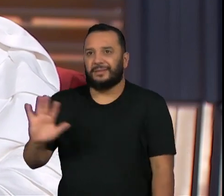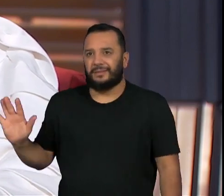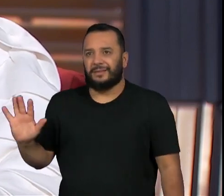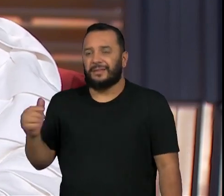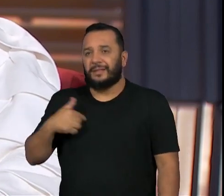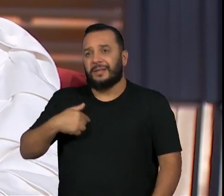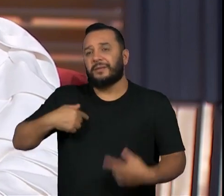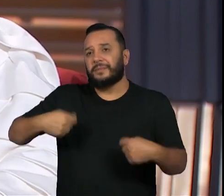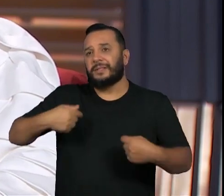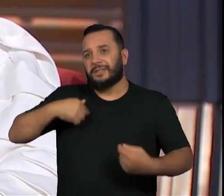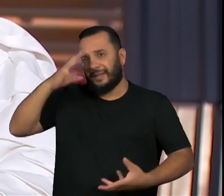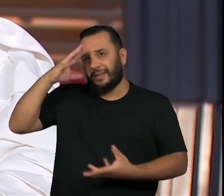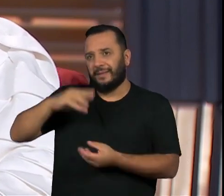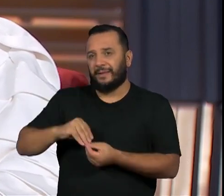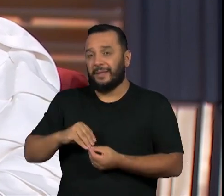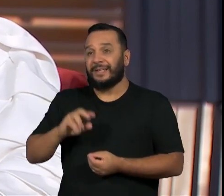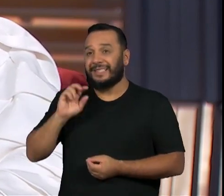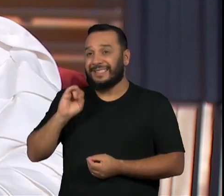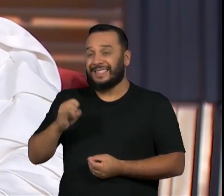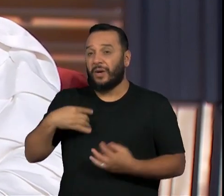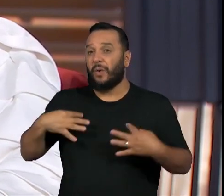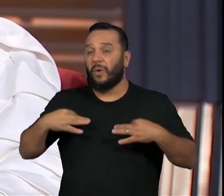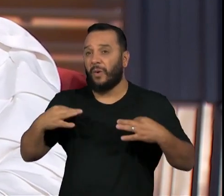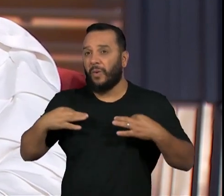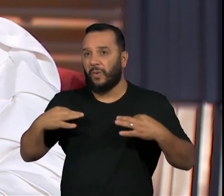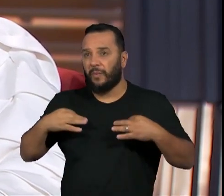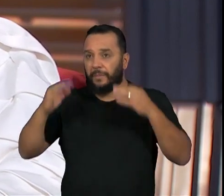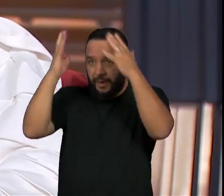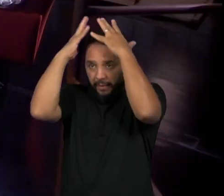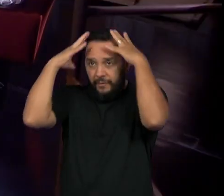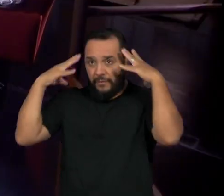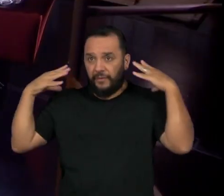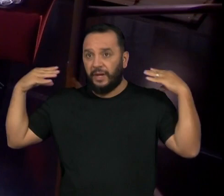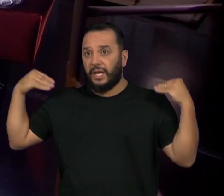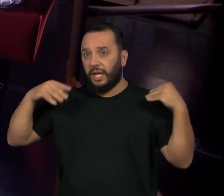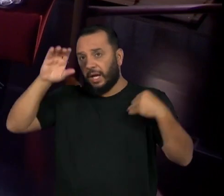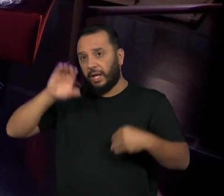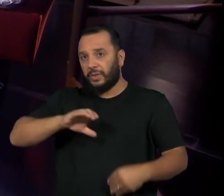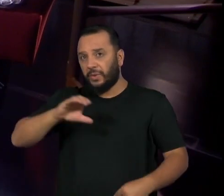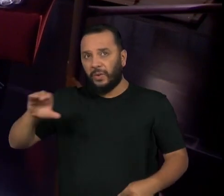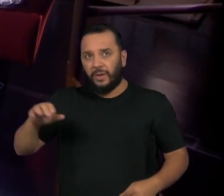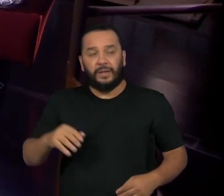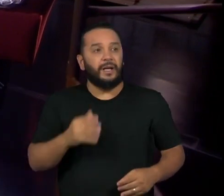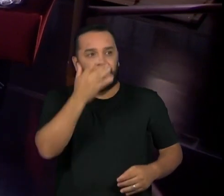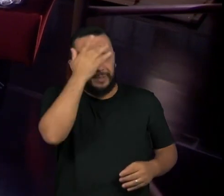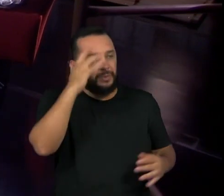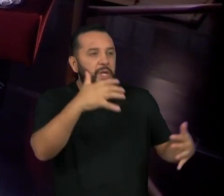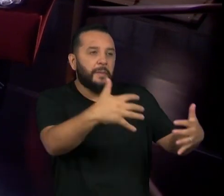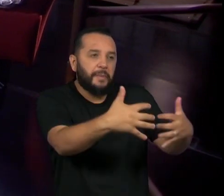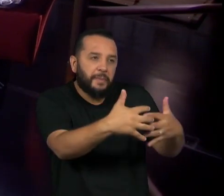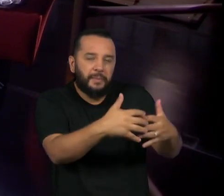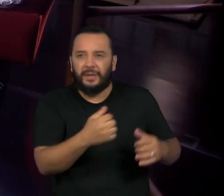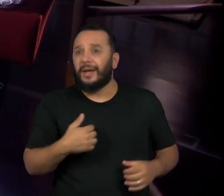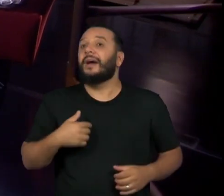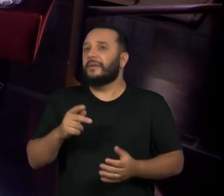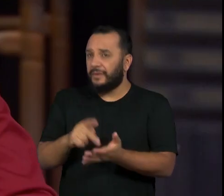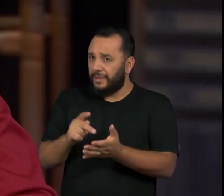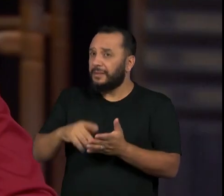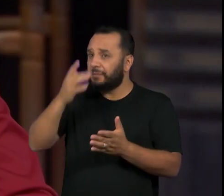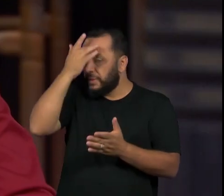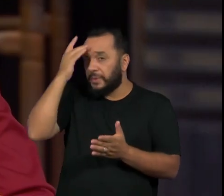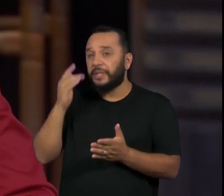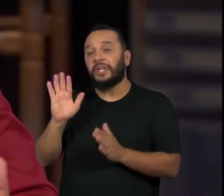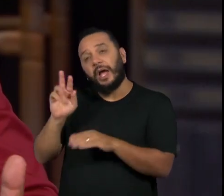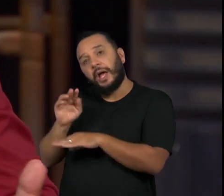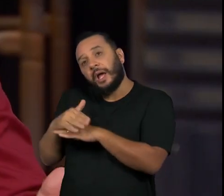Se eu tivesse com um traje de freira da Igreja Católica... Como você seria acolhida? De maneira nenhuma eu seria hostilizada. Sim. É